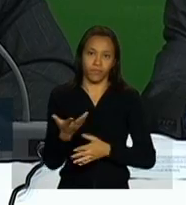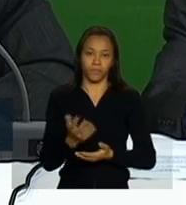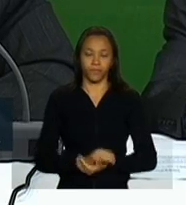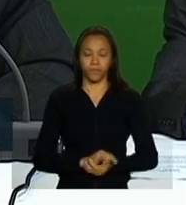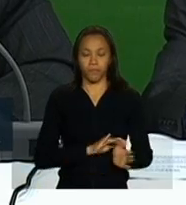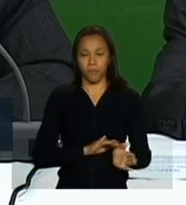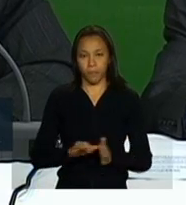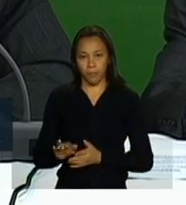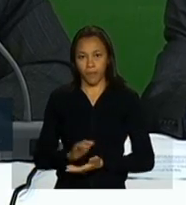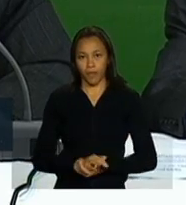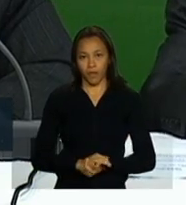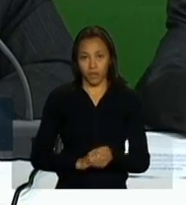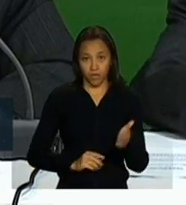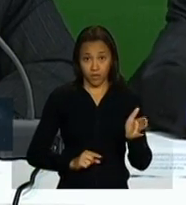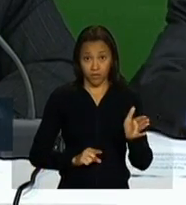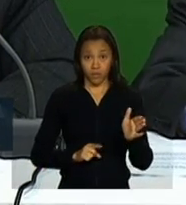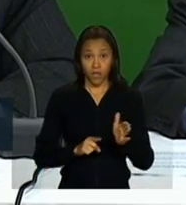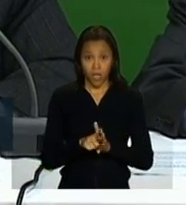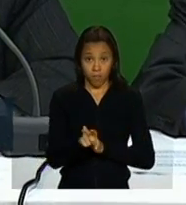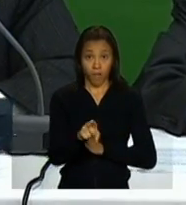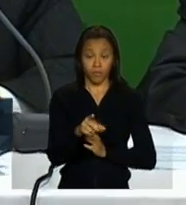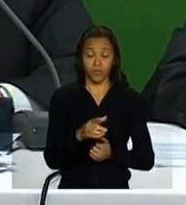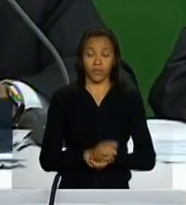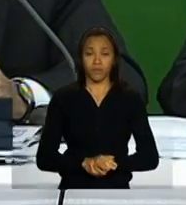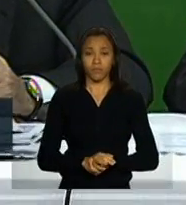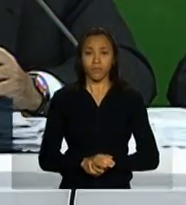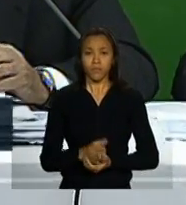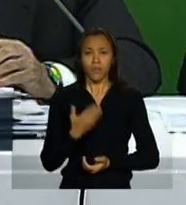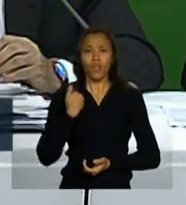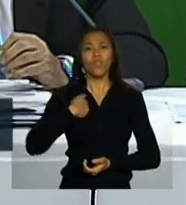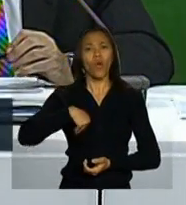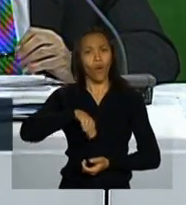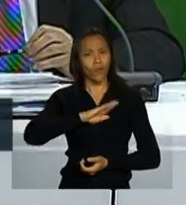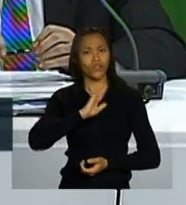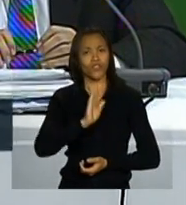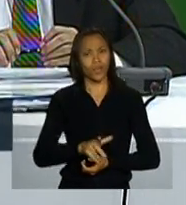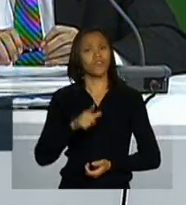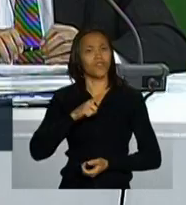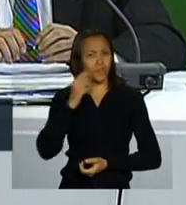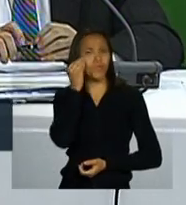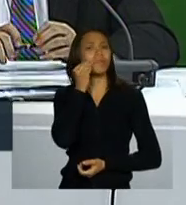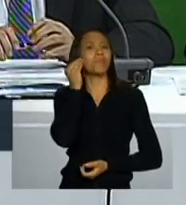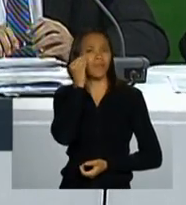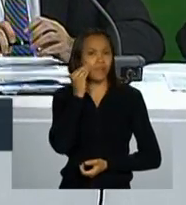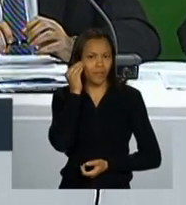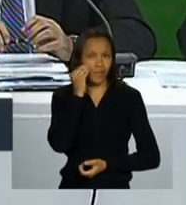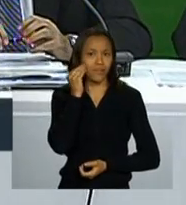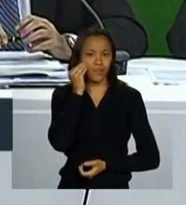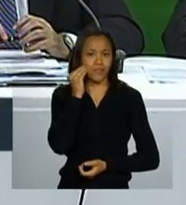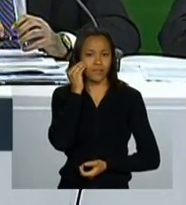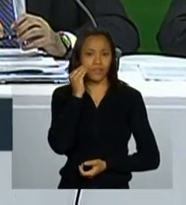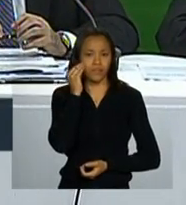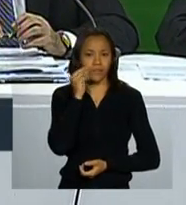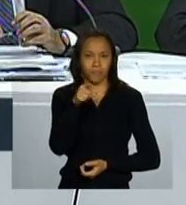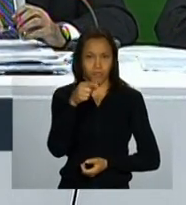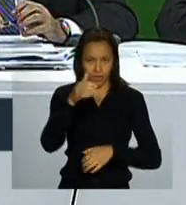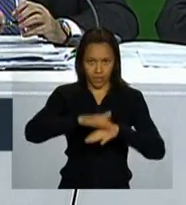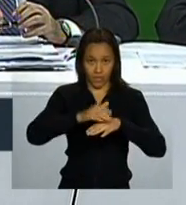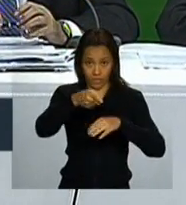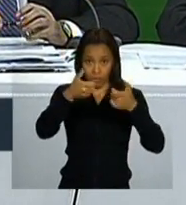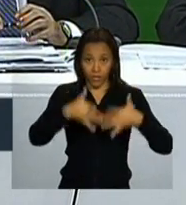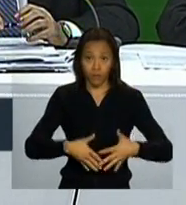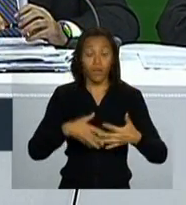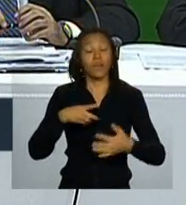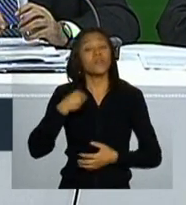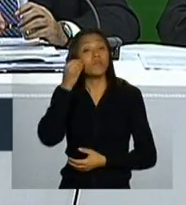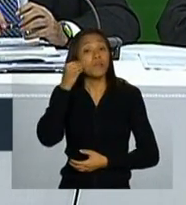Se me permite, só para complementar, essa experiência nós tivemos com os aeroportos, quando nós criamos o Conaero. Nós